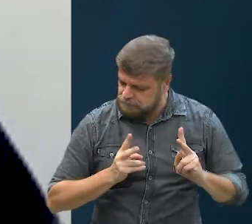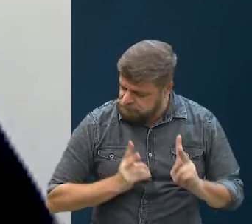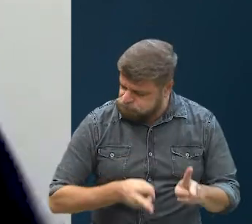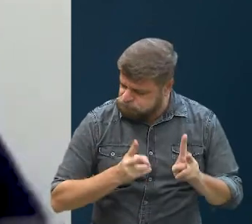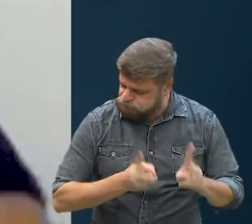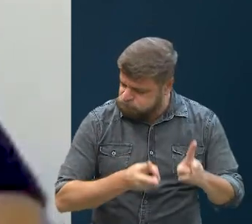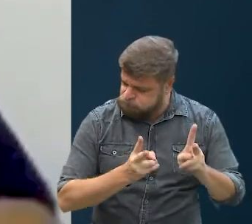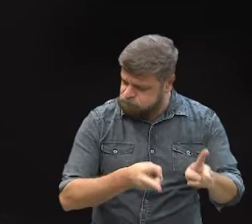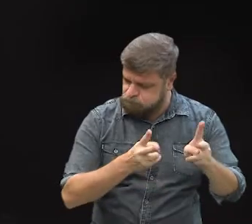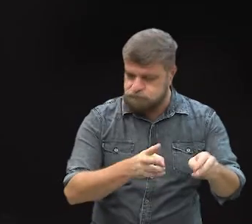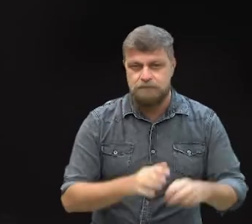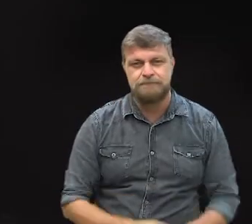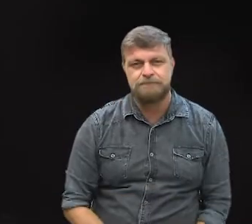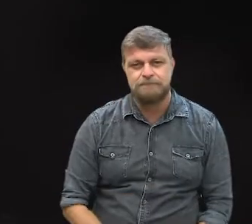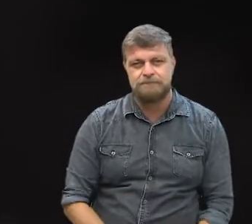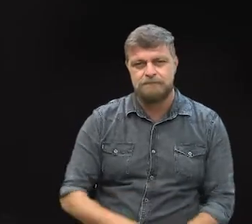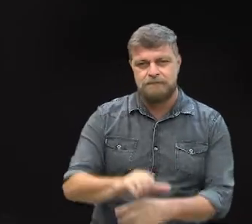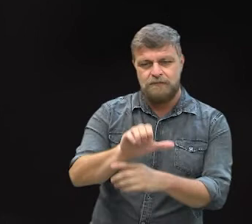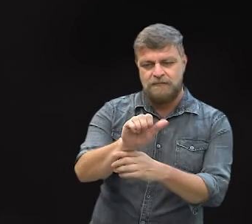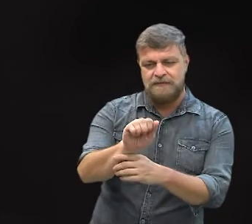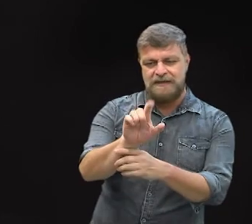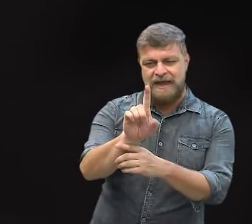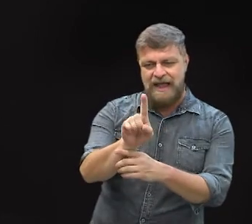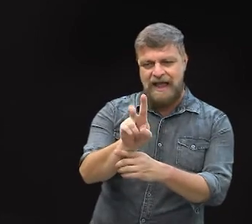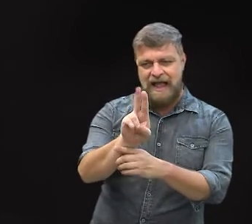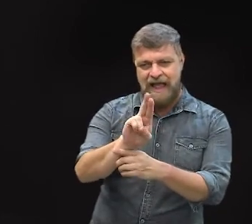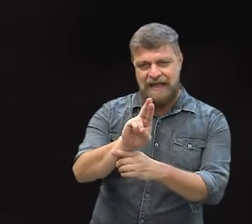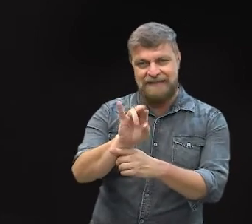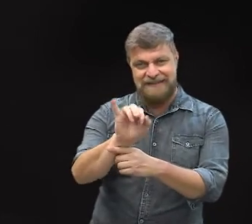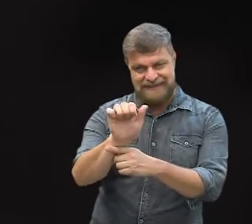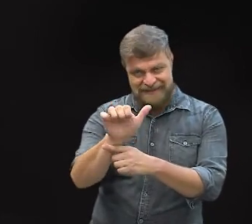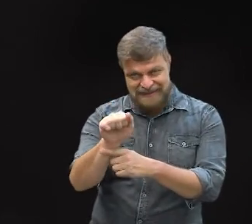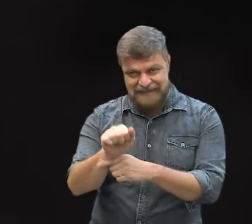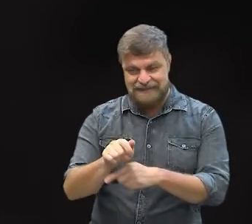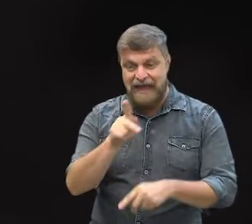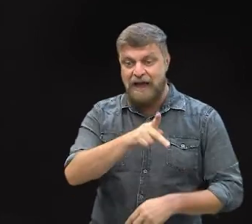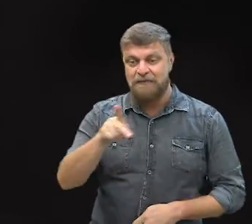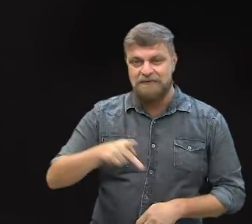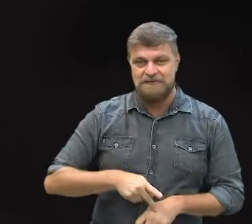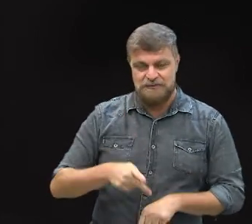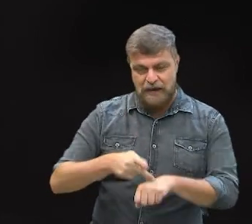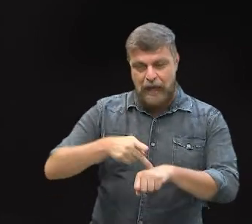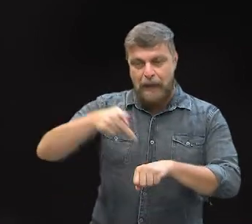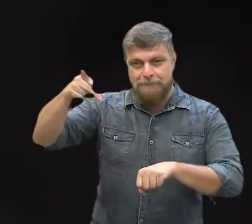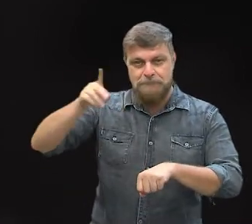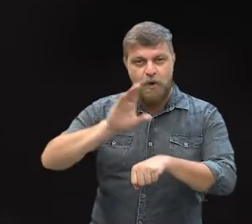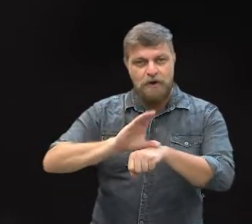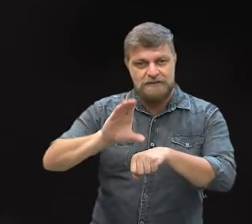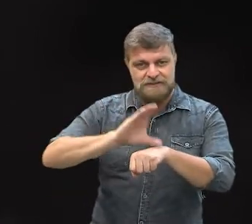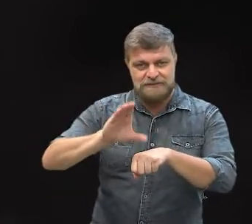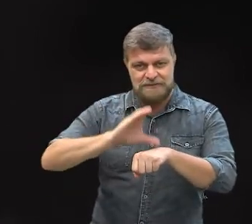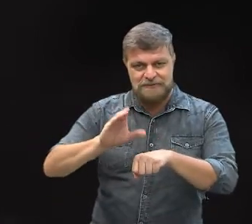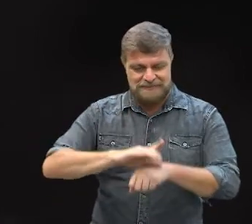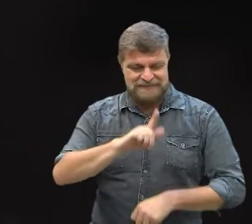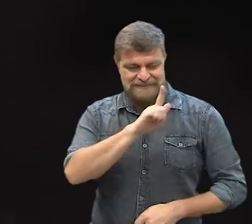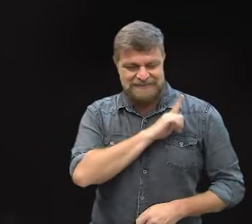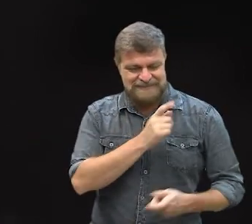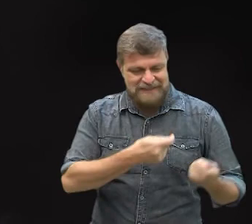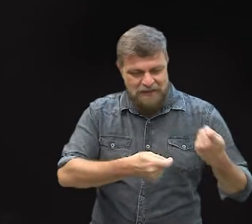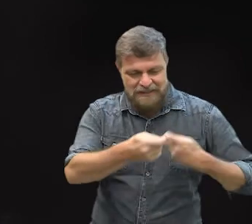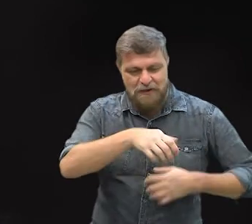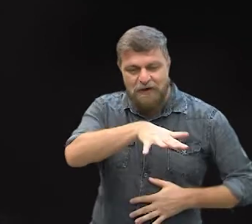mercado. Adriana Furquim, professora do curso de pós-graduação em Gestão de Negócios e Serviços